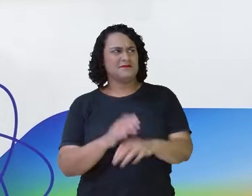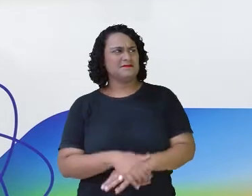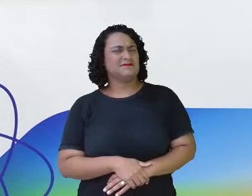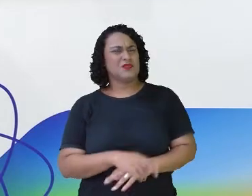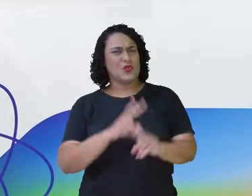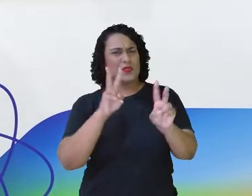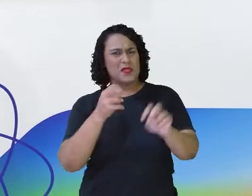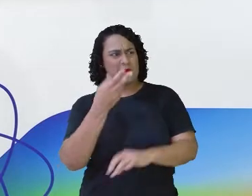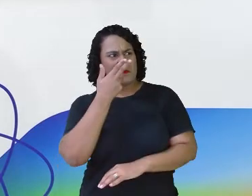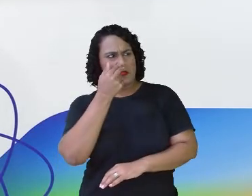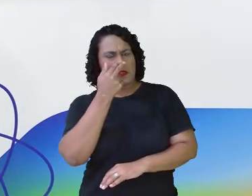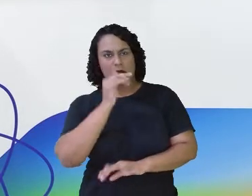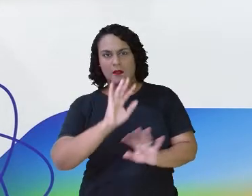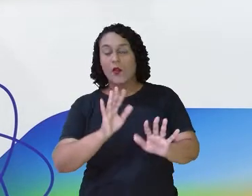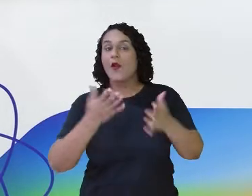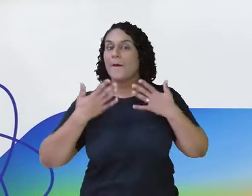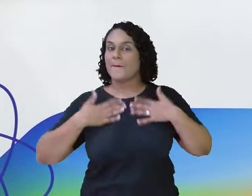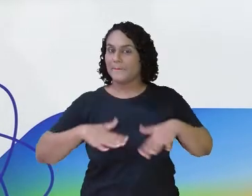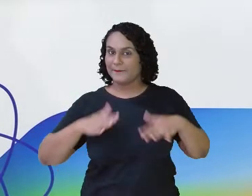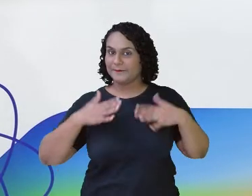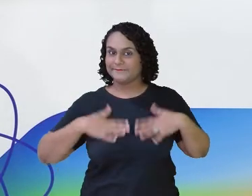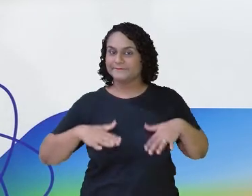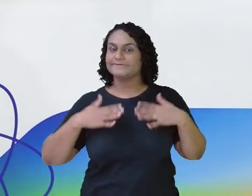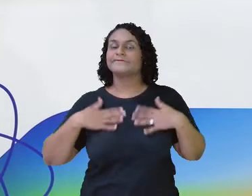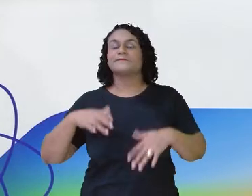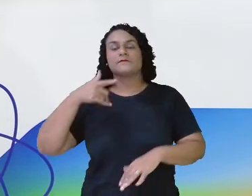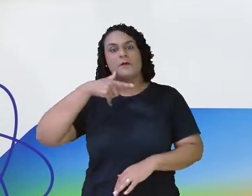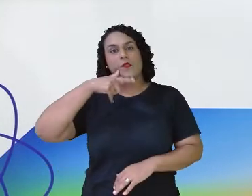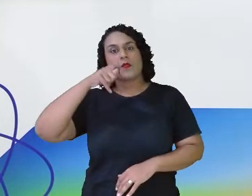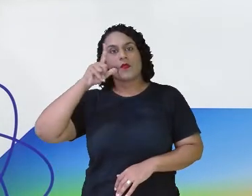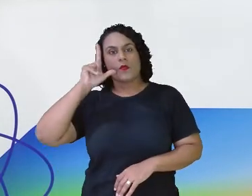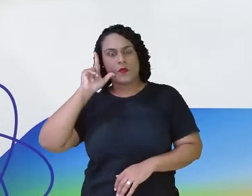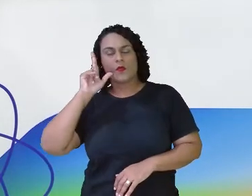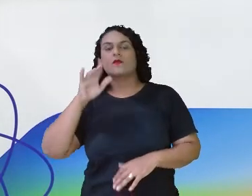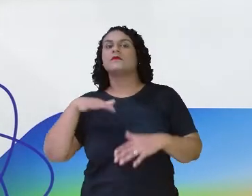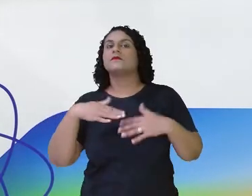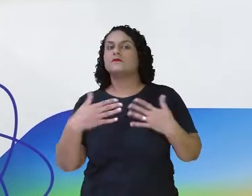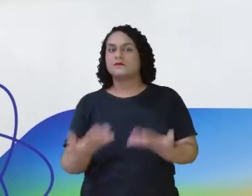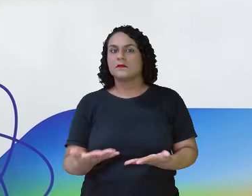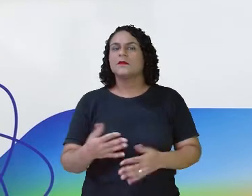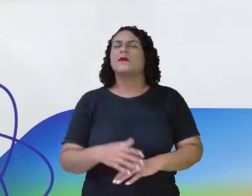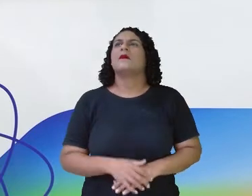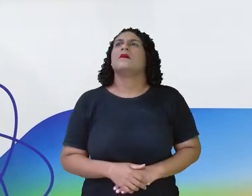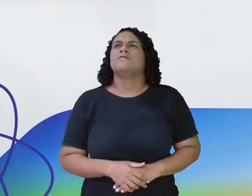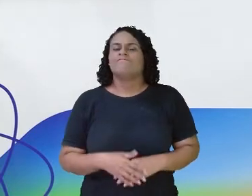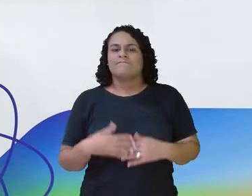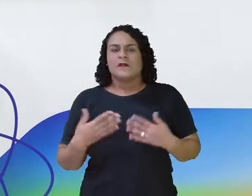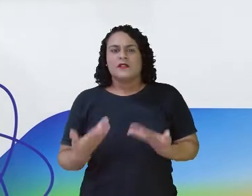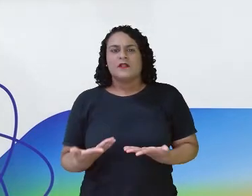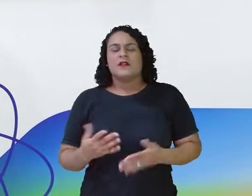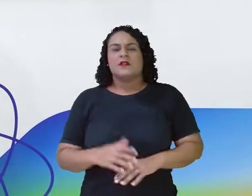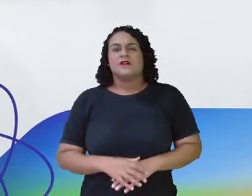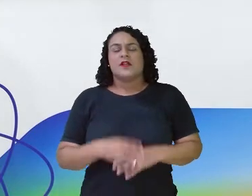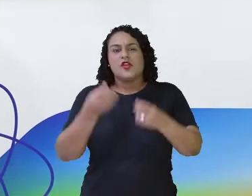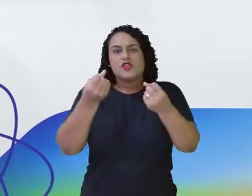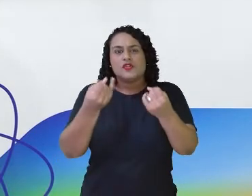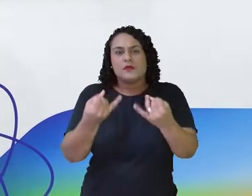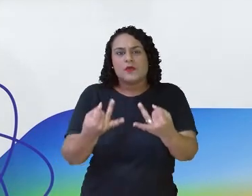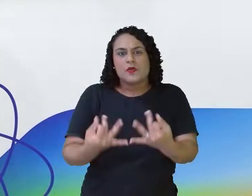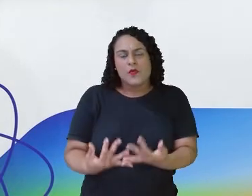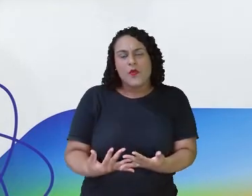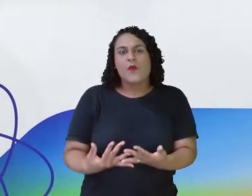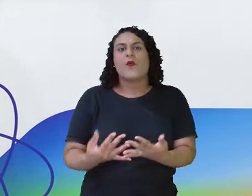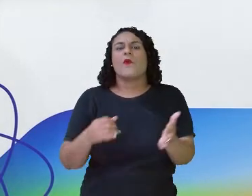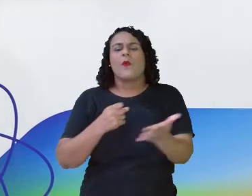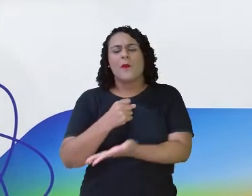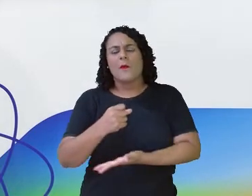coisa. Calma. Ontem a gente falou uma visão panorâmica de conto, uma coisa assim bem abrangente, não é? Só